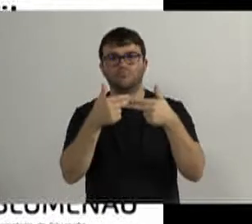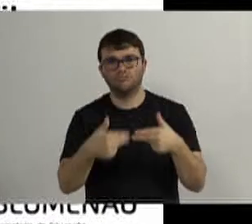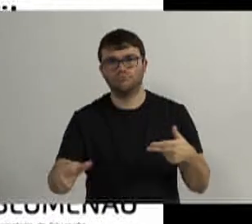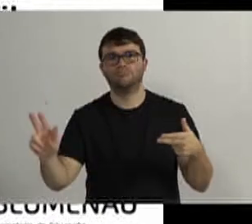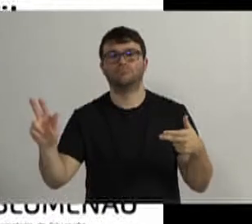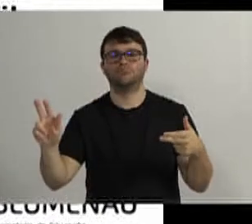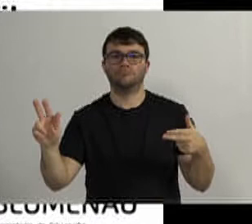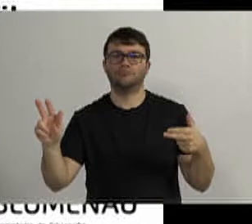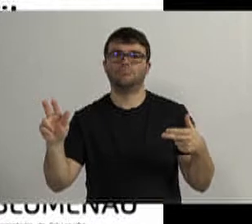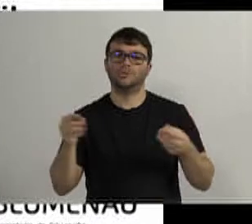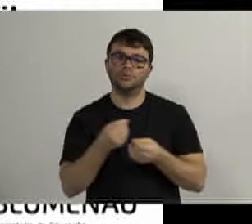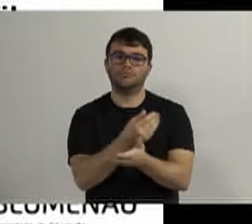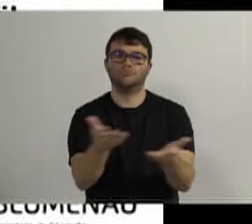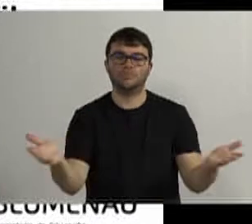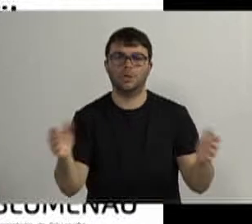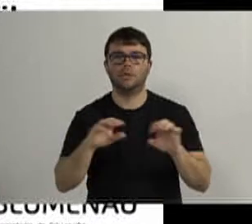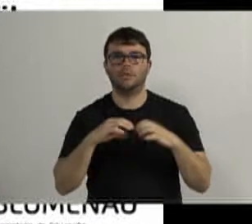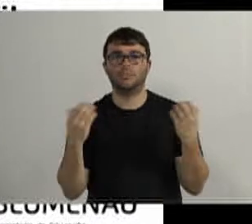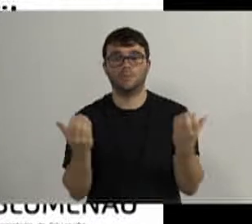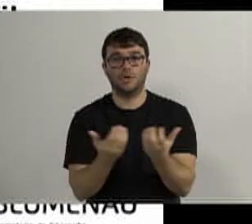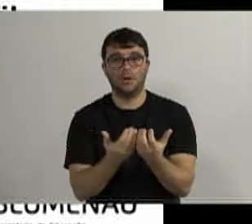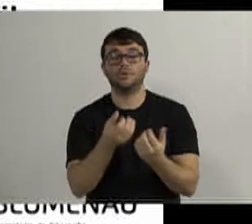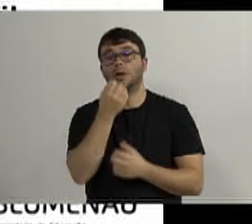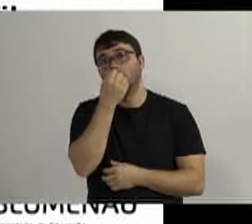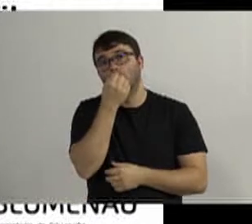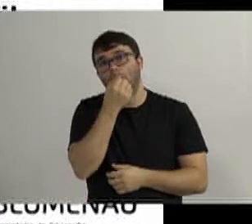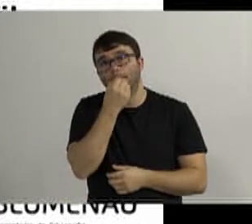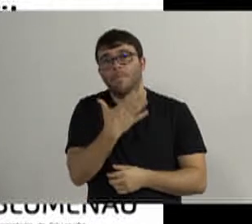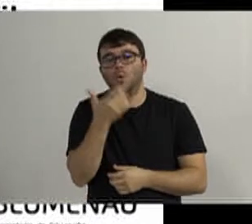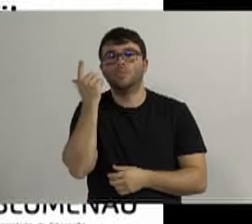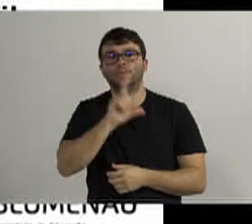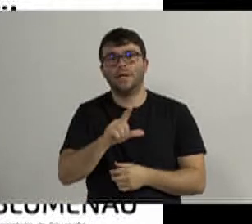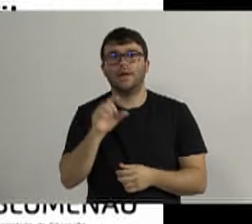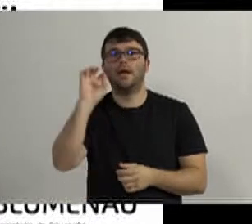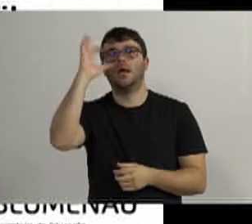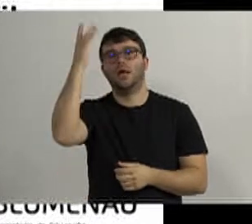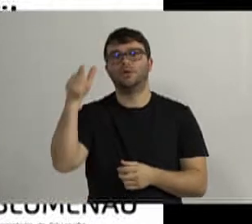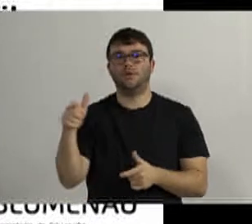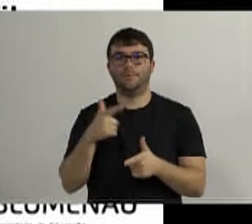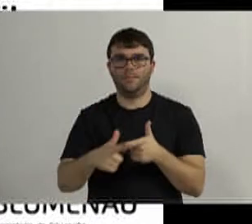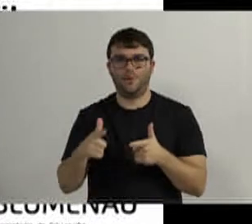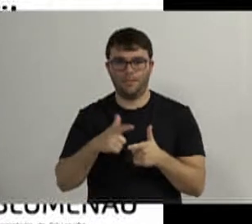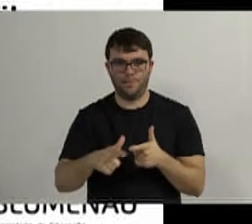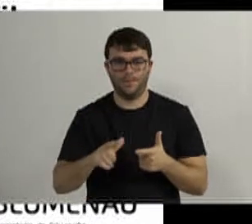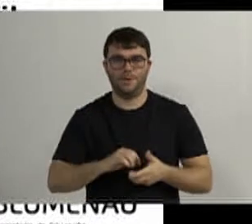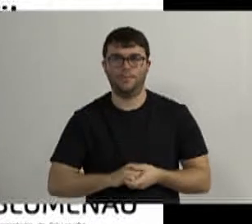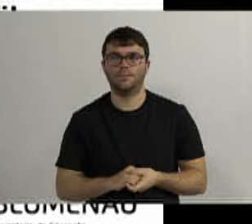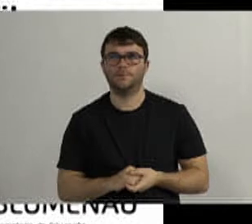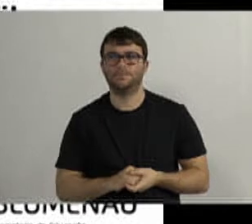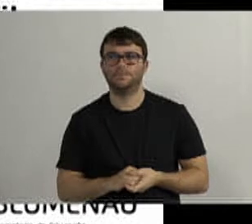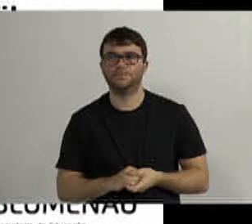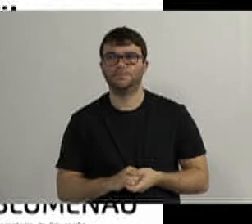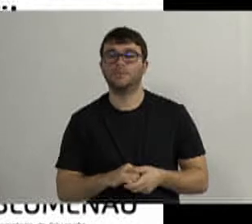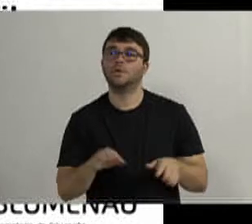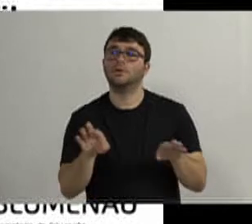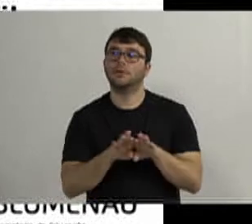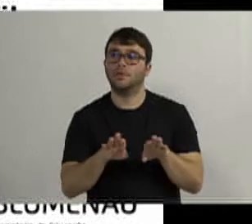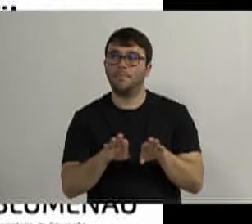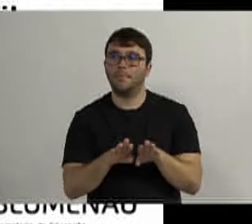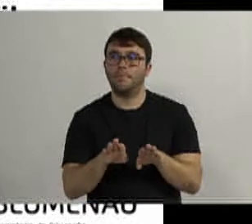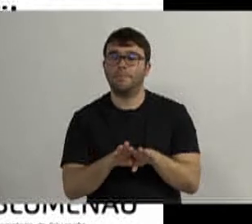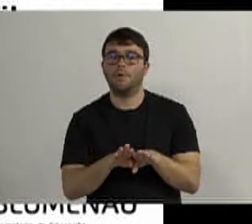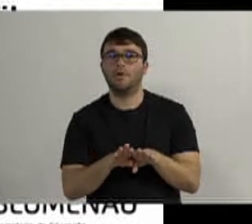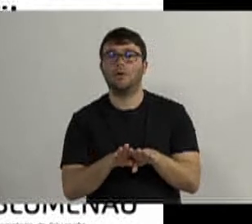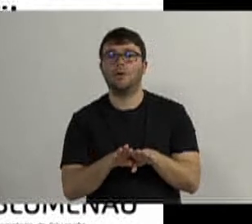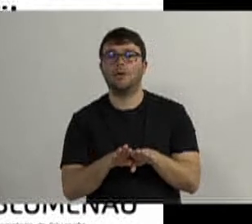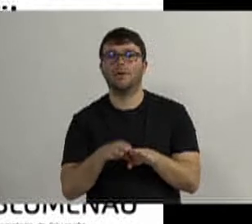novamente aquela comunidade é com boas quando para resolvendo aquelas questões que nós tínhamos ali conseguimos também a